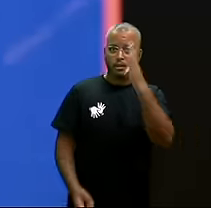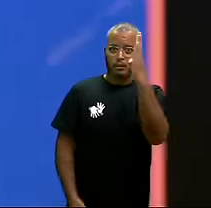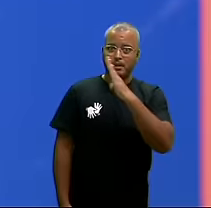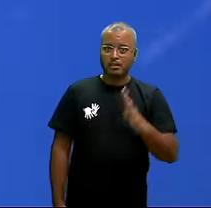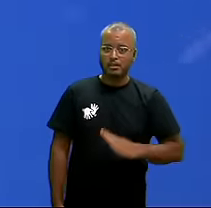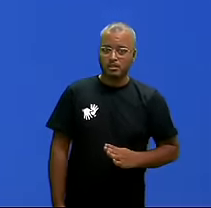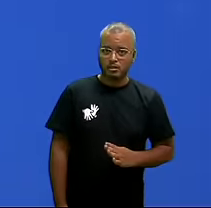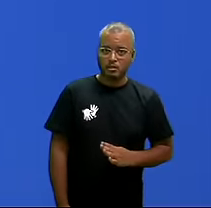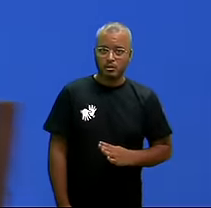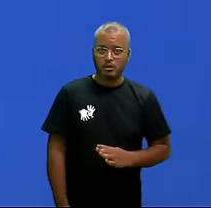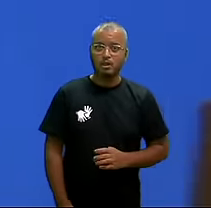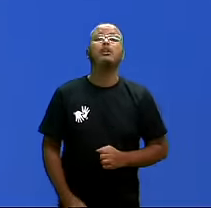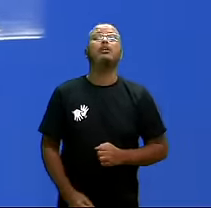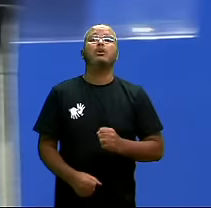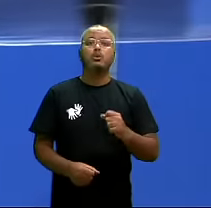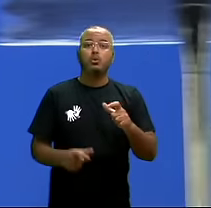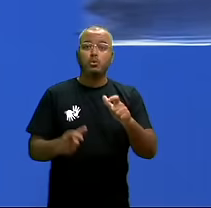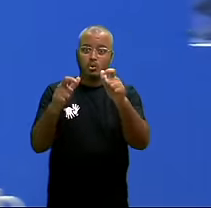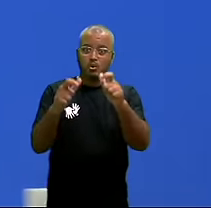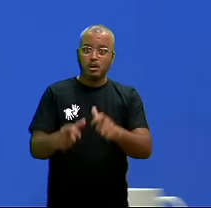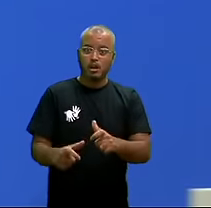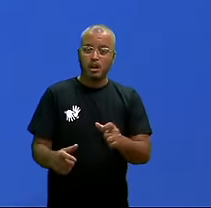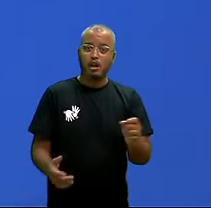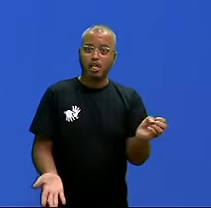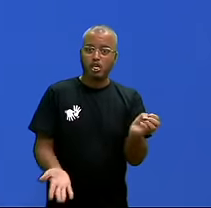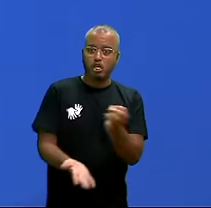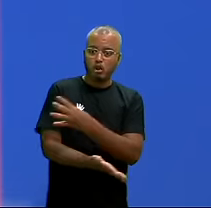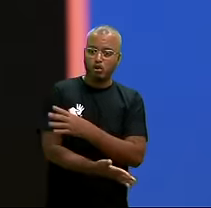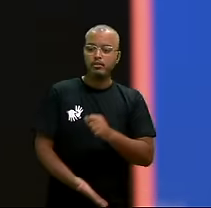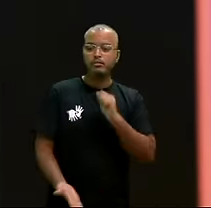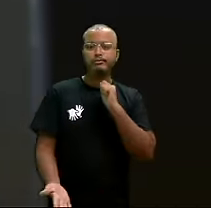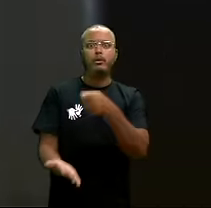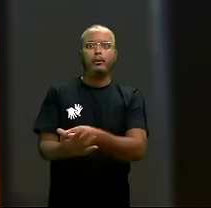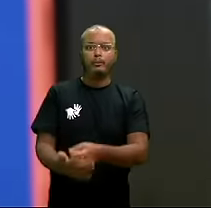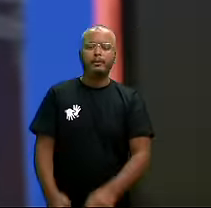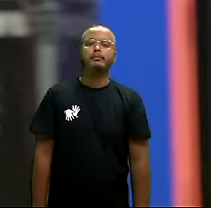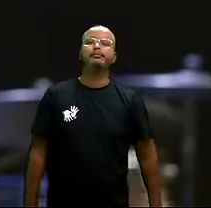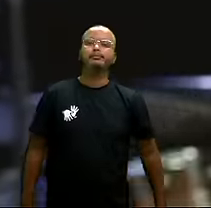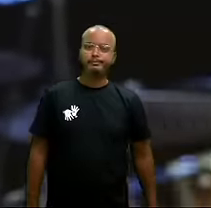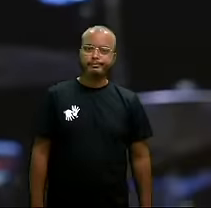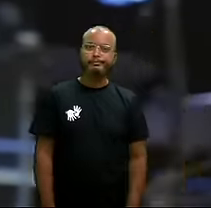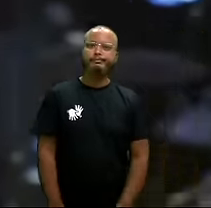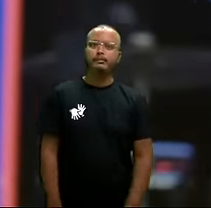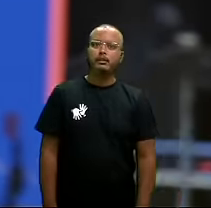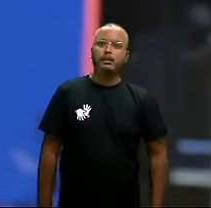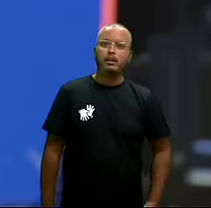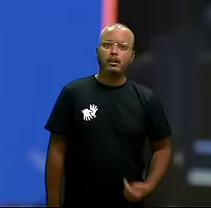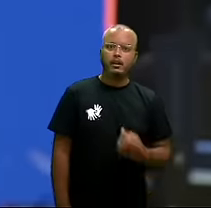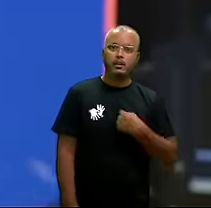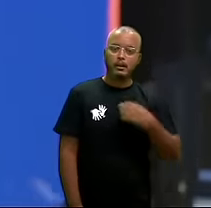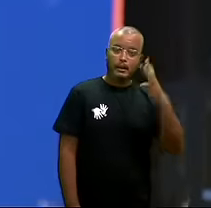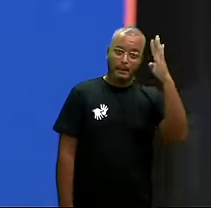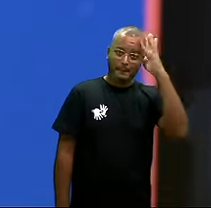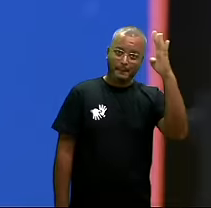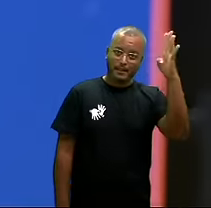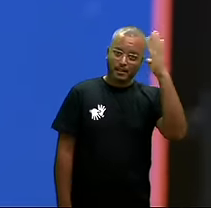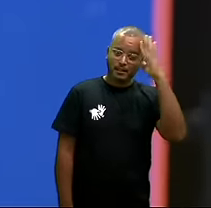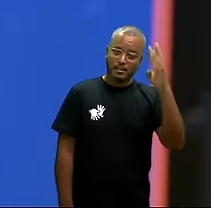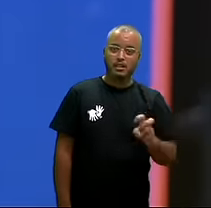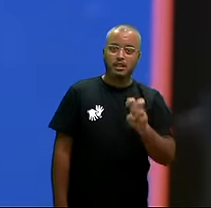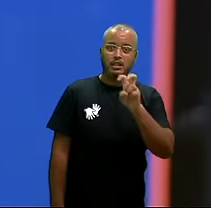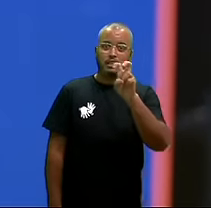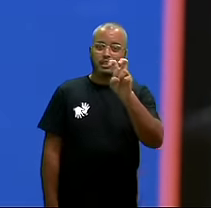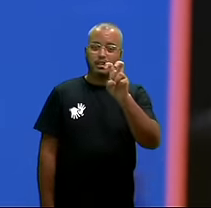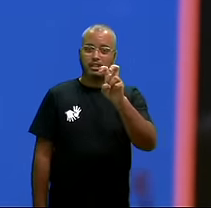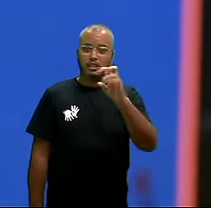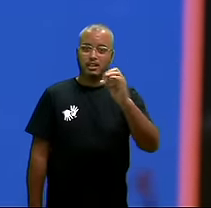Loucura, 2019, 2020 veio a pandemia. Qualquer pastor dizia para mim, você é maluco, 500 mil reais de prestação por mês,